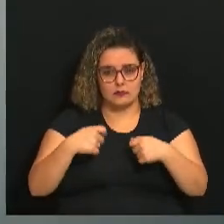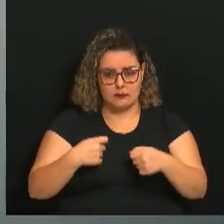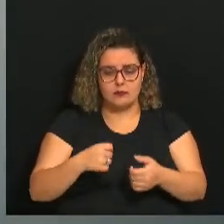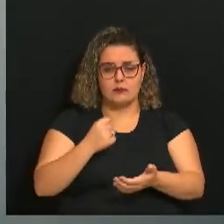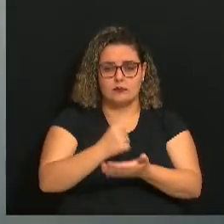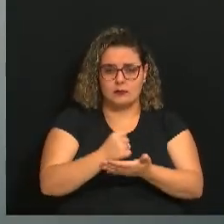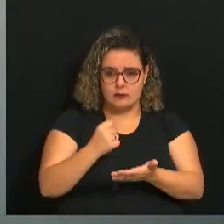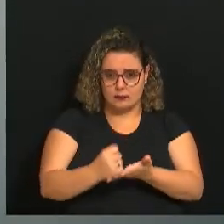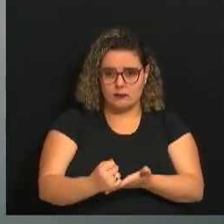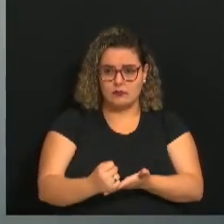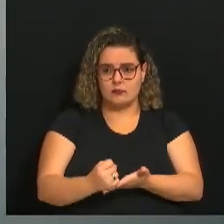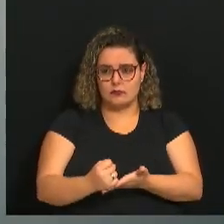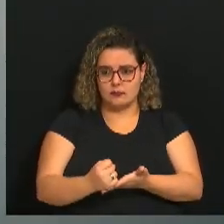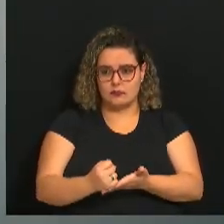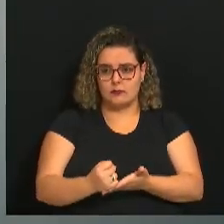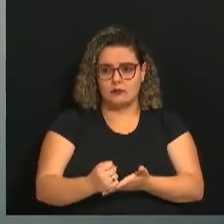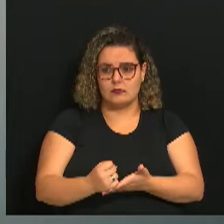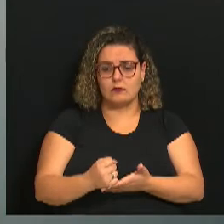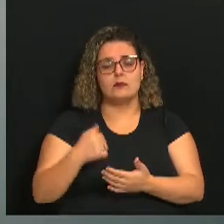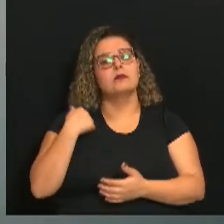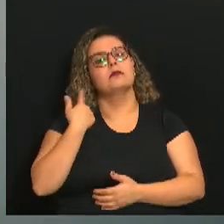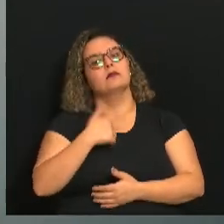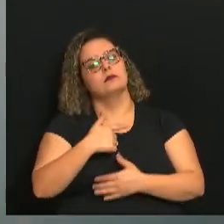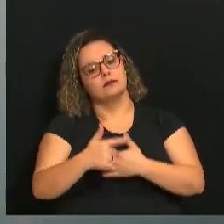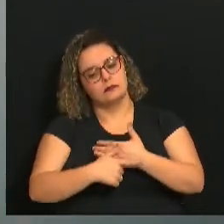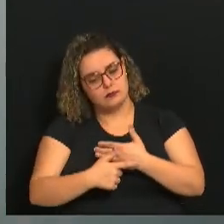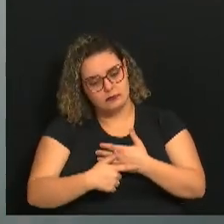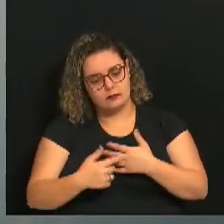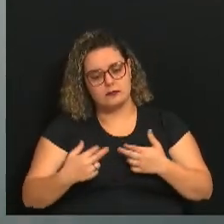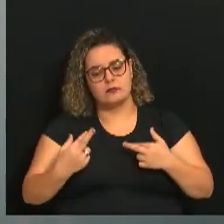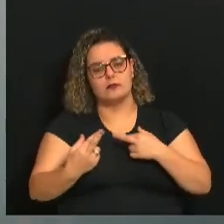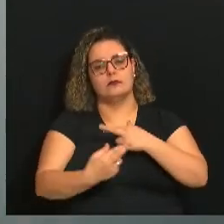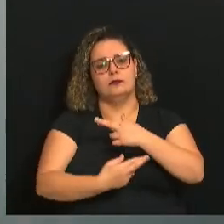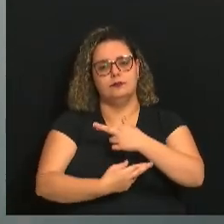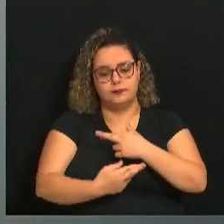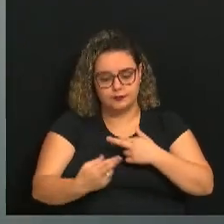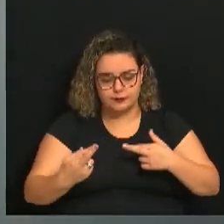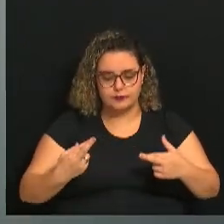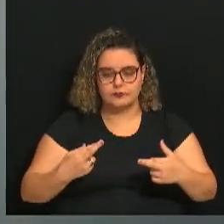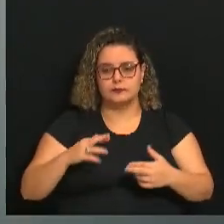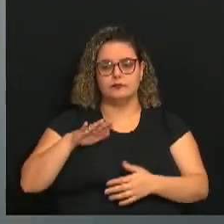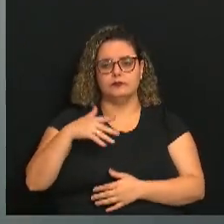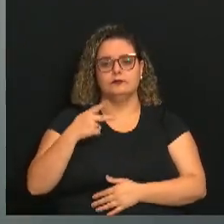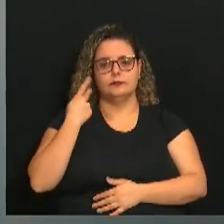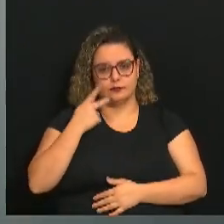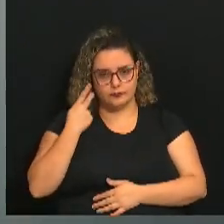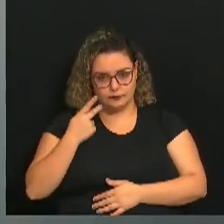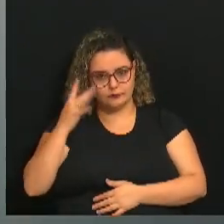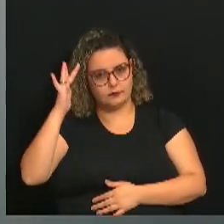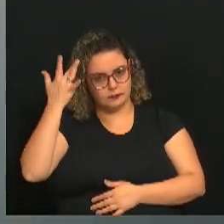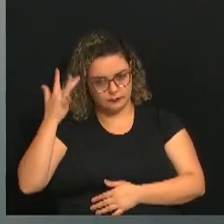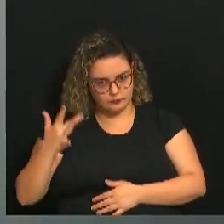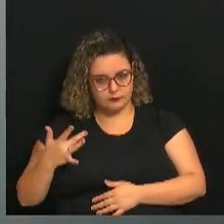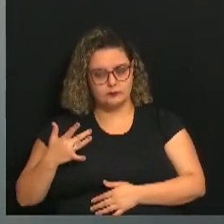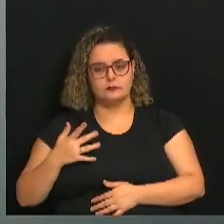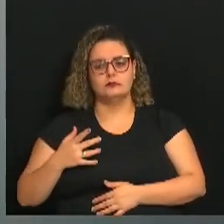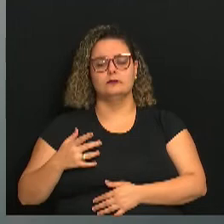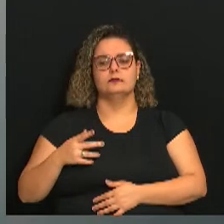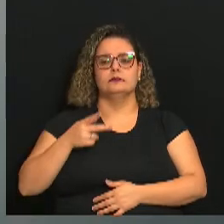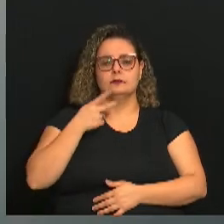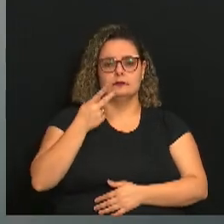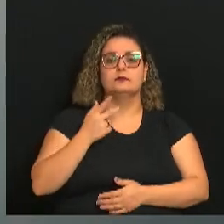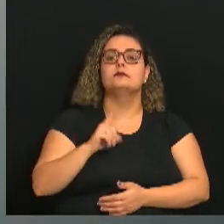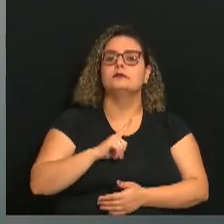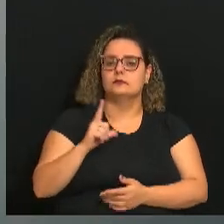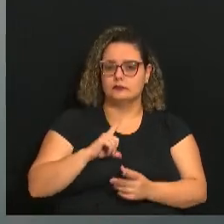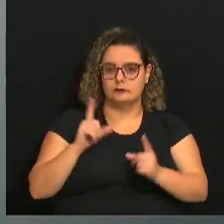E a gente foi fazendo esse papel. Então, quando você coloca, vereadora, que realmente, desde o começo, a empresa teve algum tipo